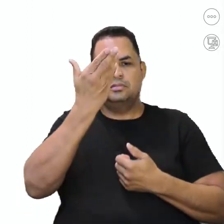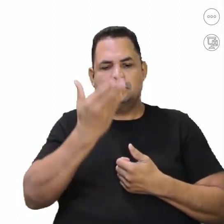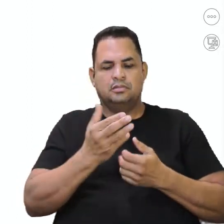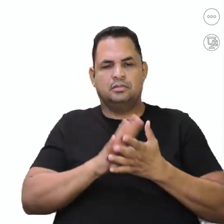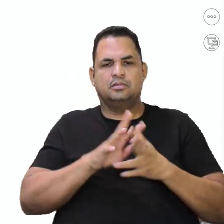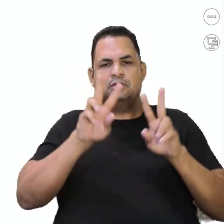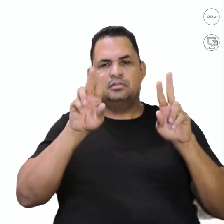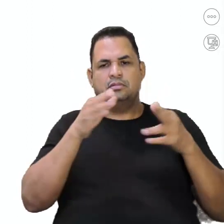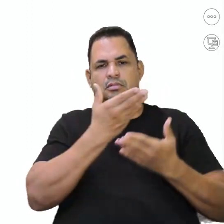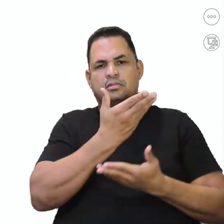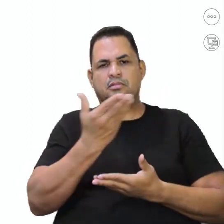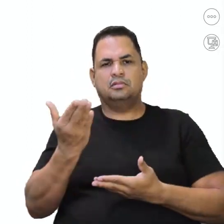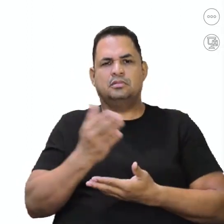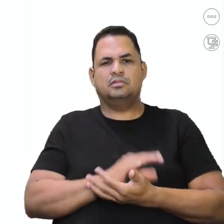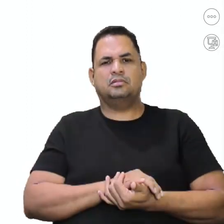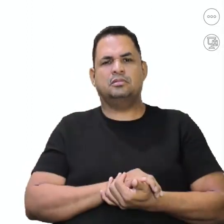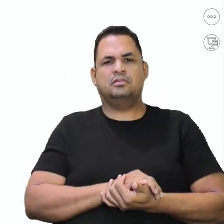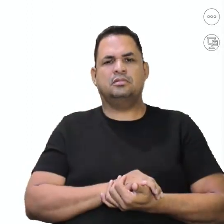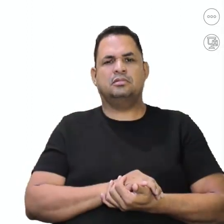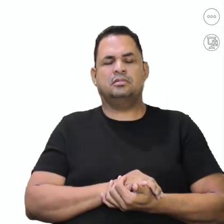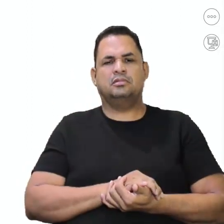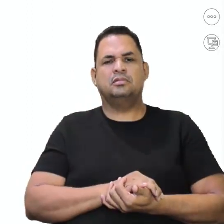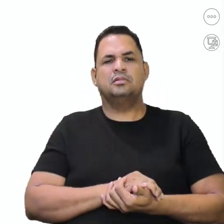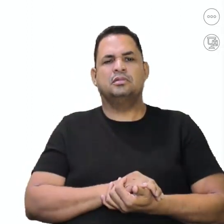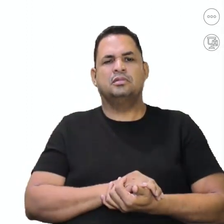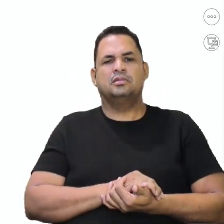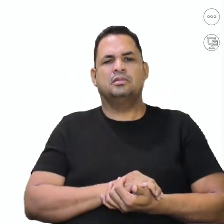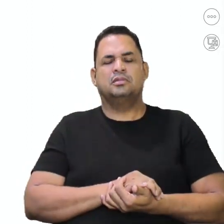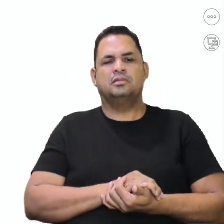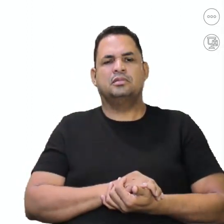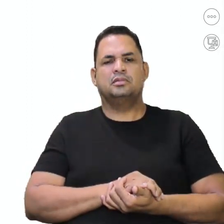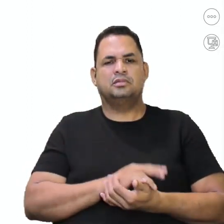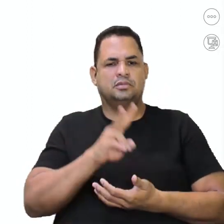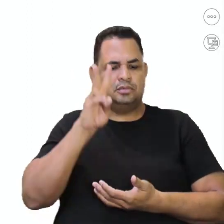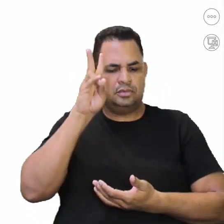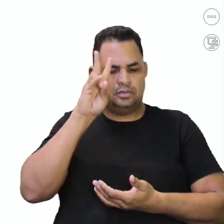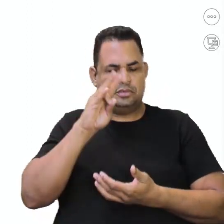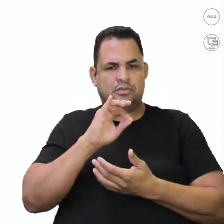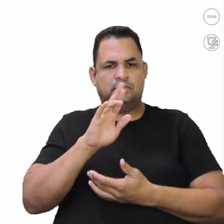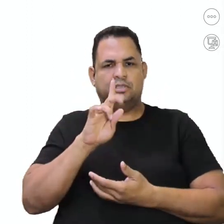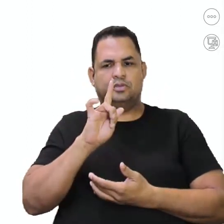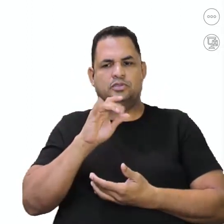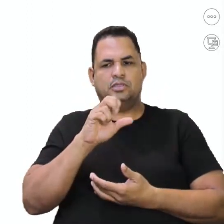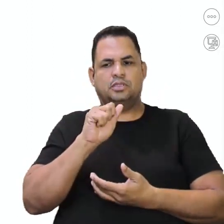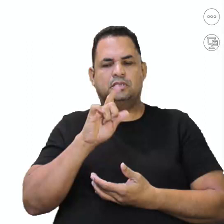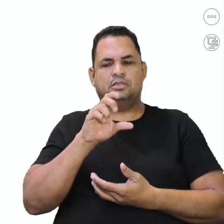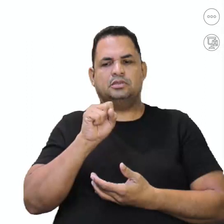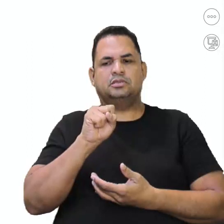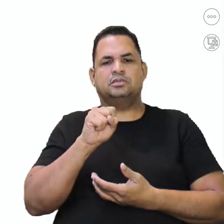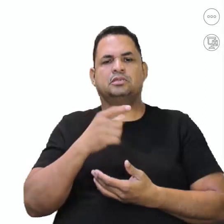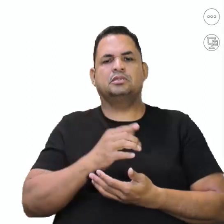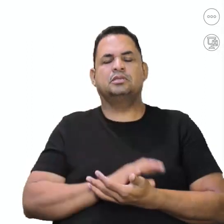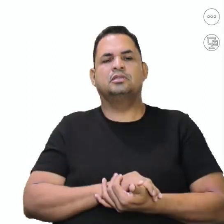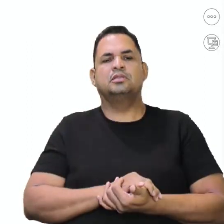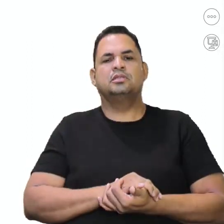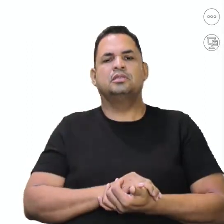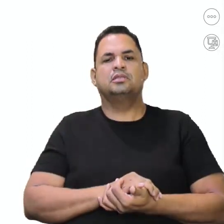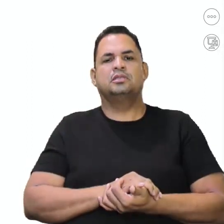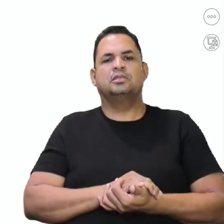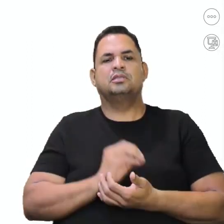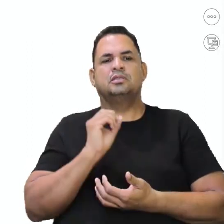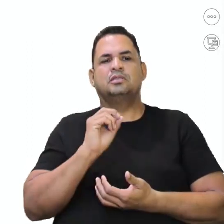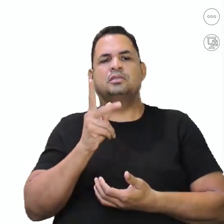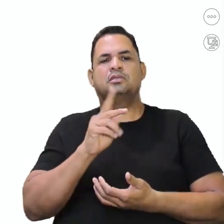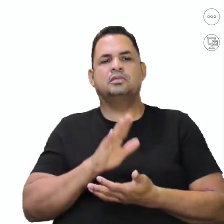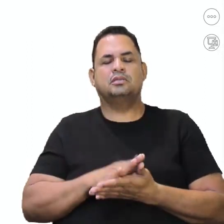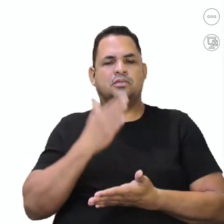sobre illustrated story ou comic strip, que são o quê? Histórias ilustradas. Alright?